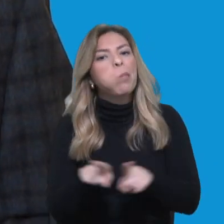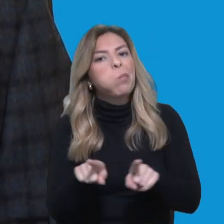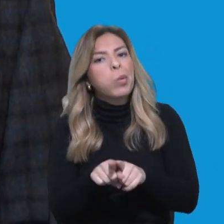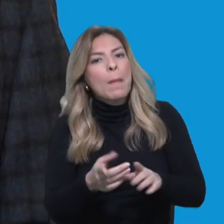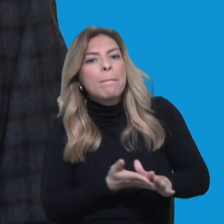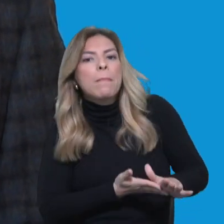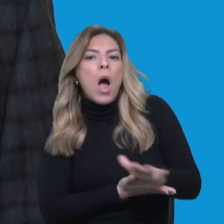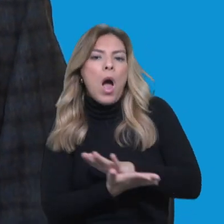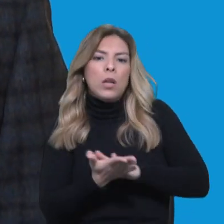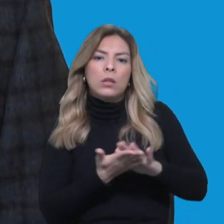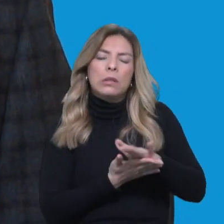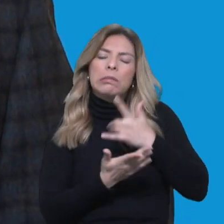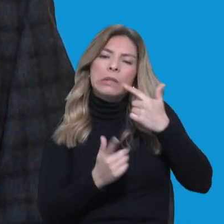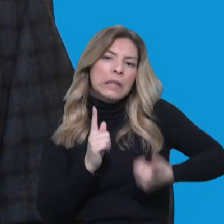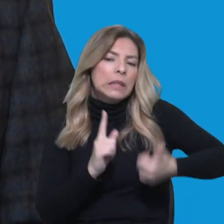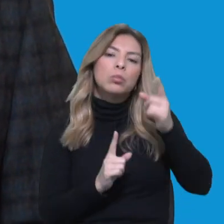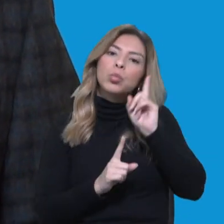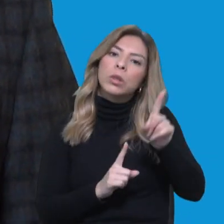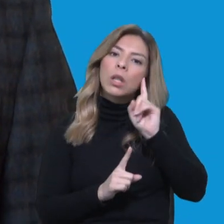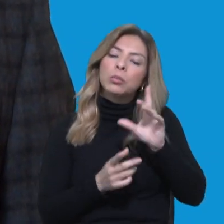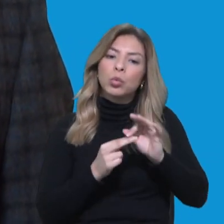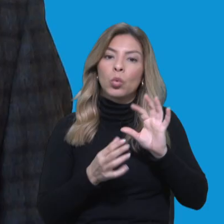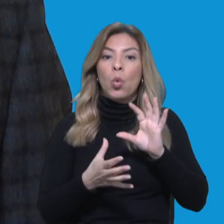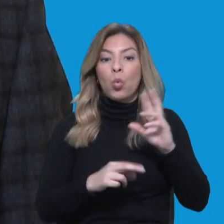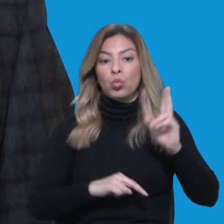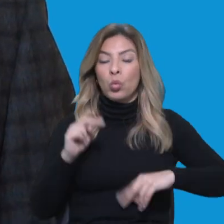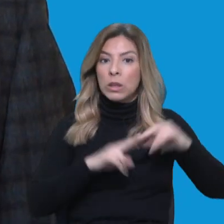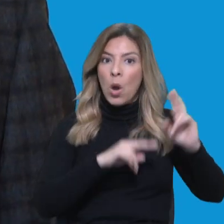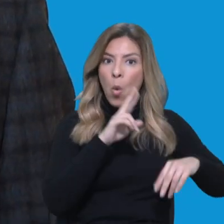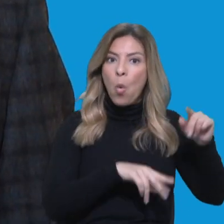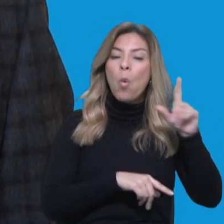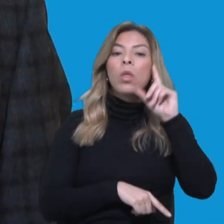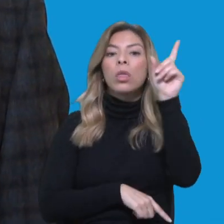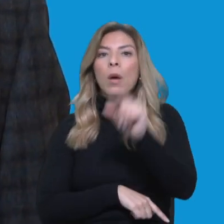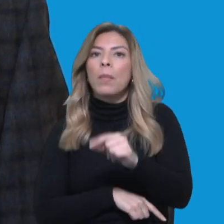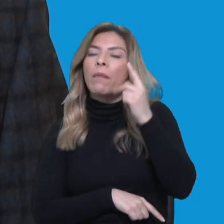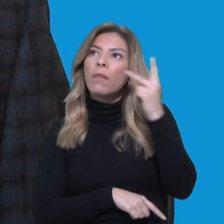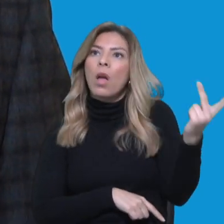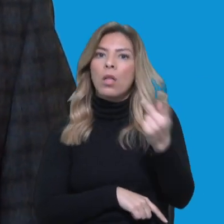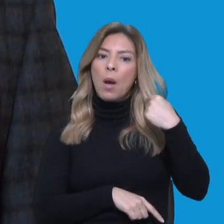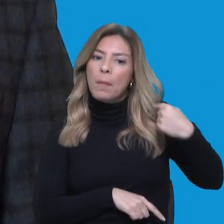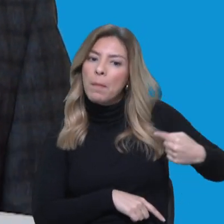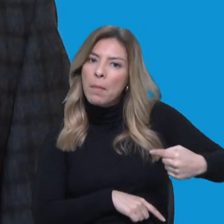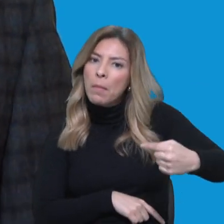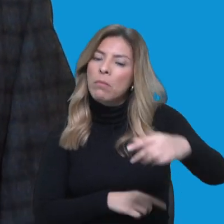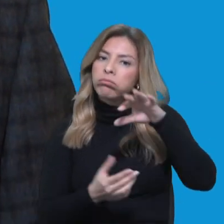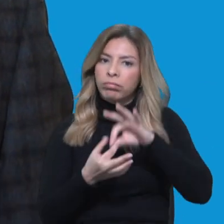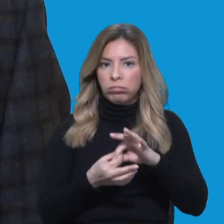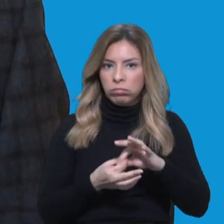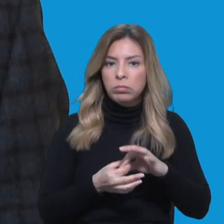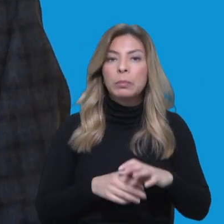importante para a construção e para os objetivos da vivência da esperança cristã. Para